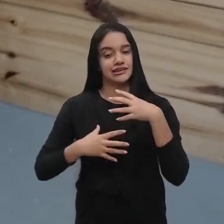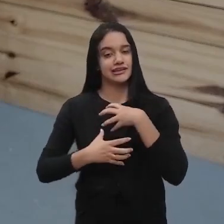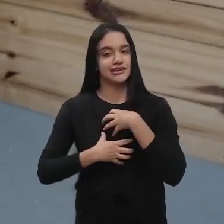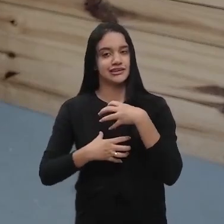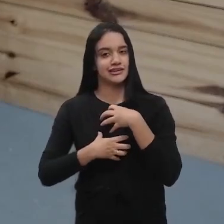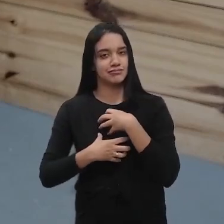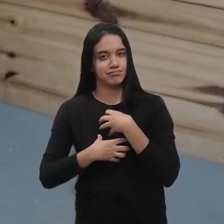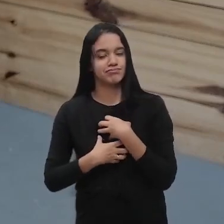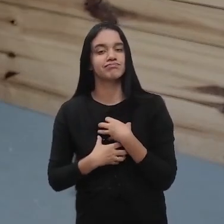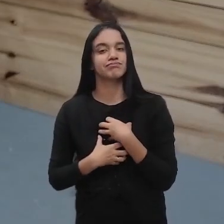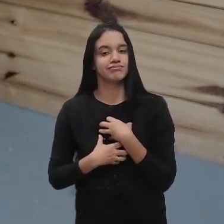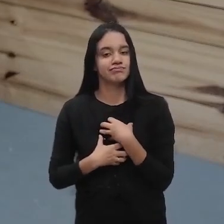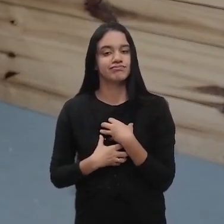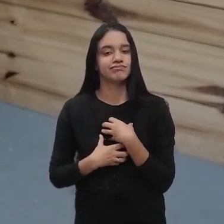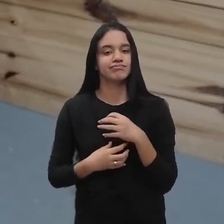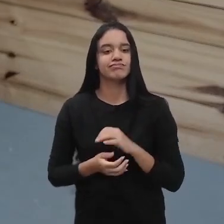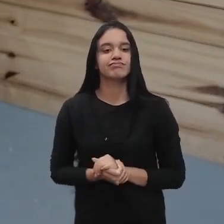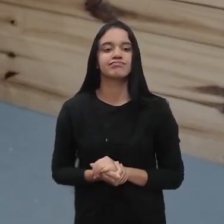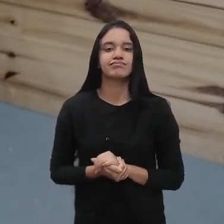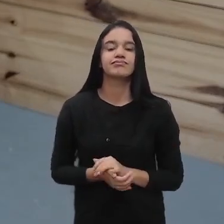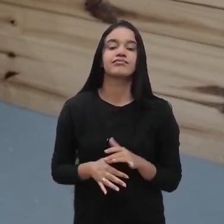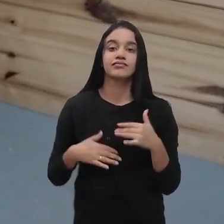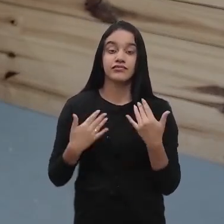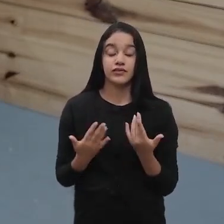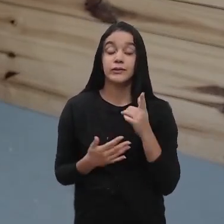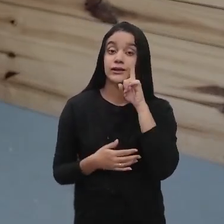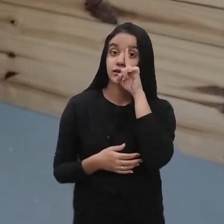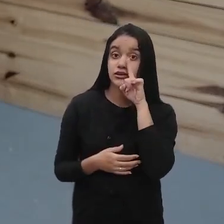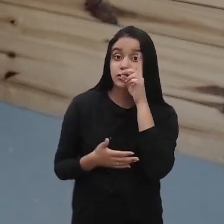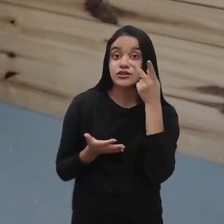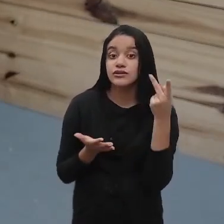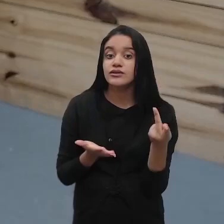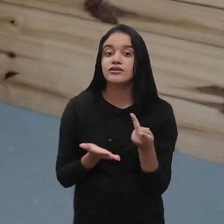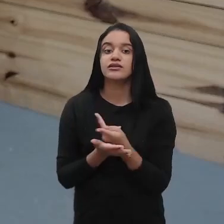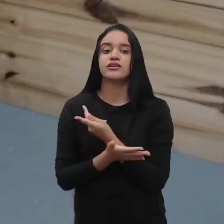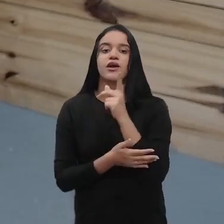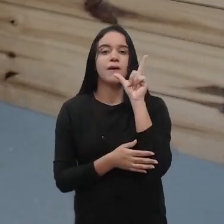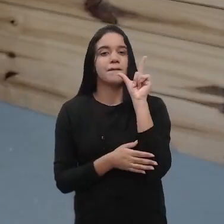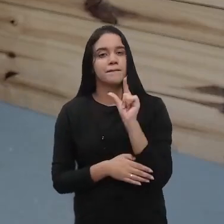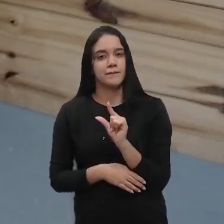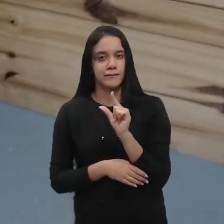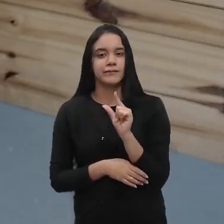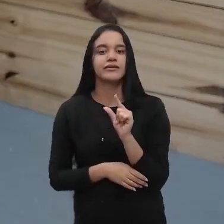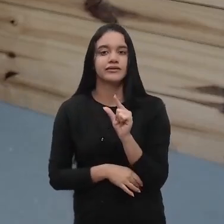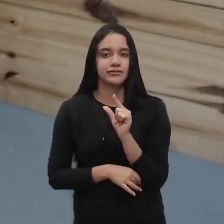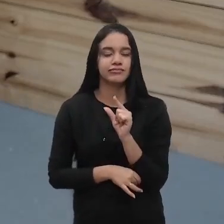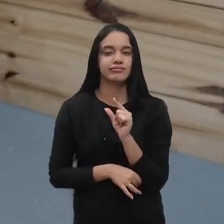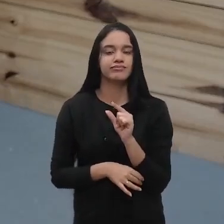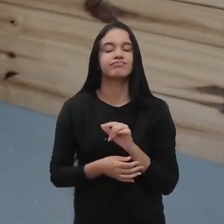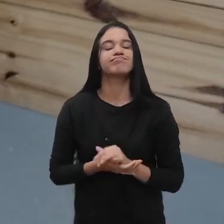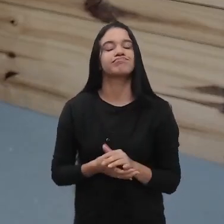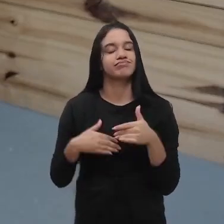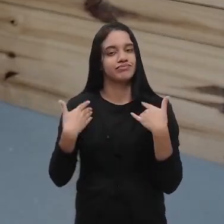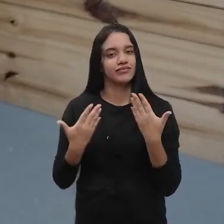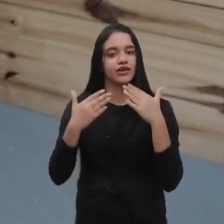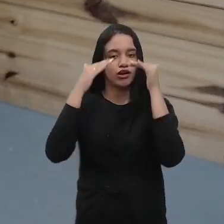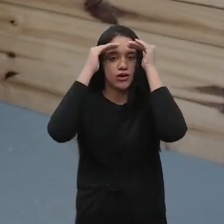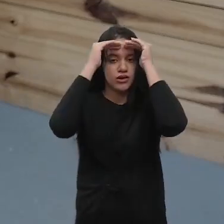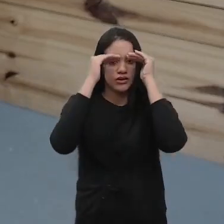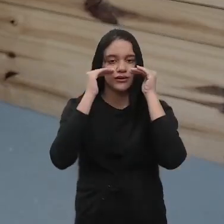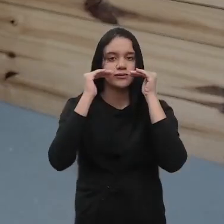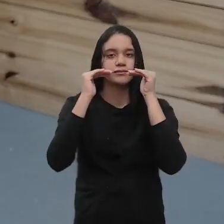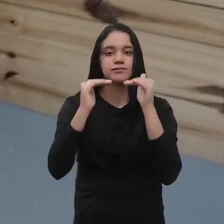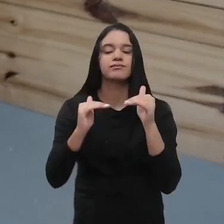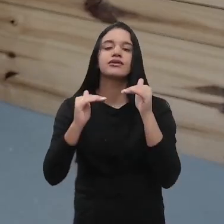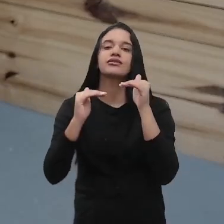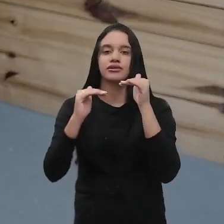sensibilidade e o risco de um erro é muito menor. Isso. Muito menor. Quando a gente respeita